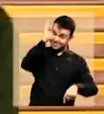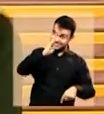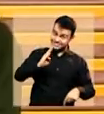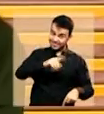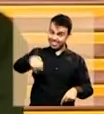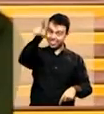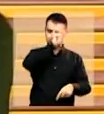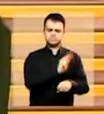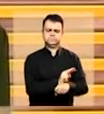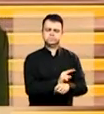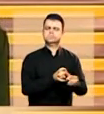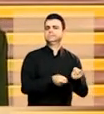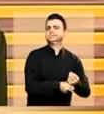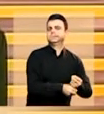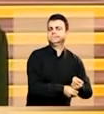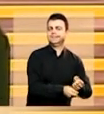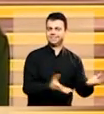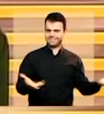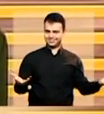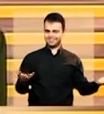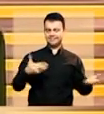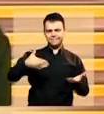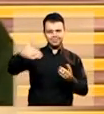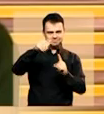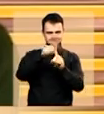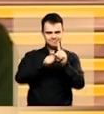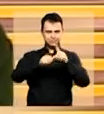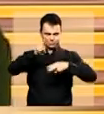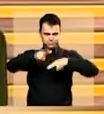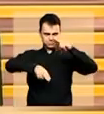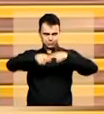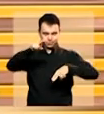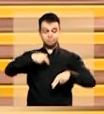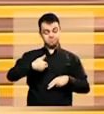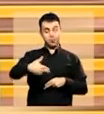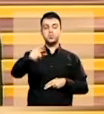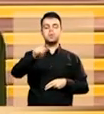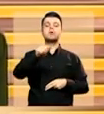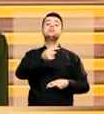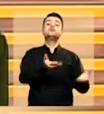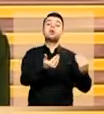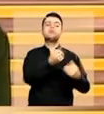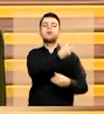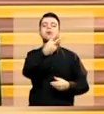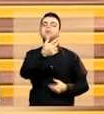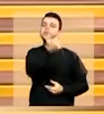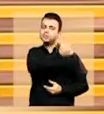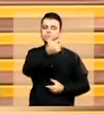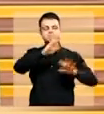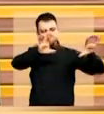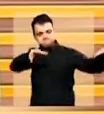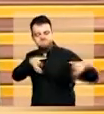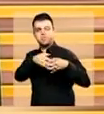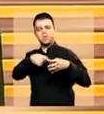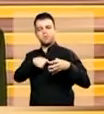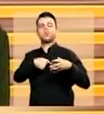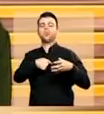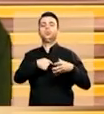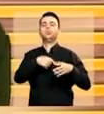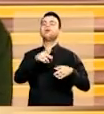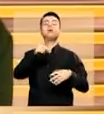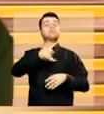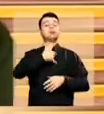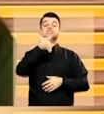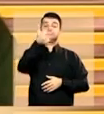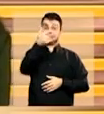muito protetora. Então, por exemplo, agora em julho eu embarco com 22 jovens aqui de Rio Preto, e a partir de 13 anos, né? Certo. Mas